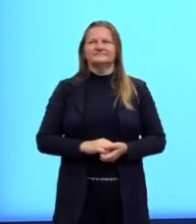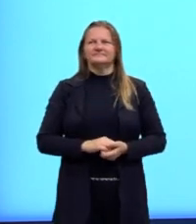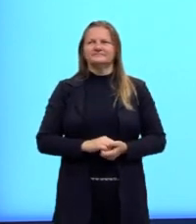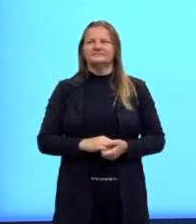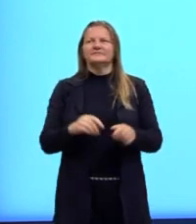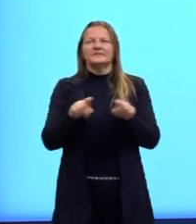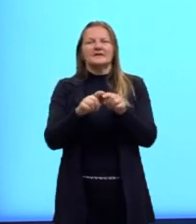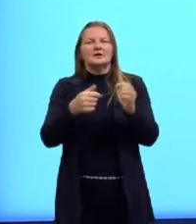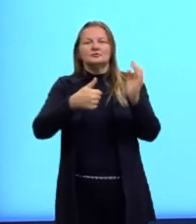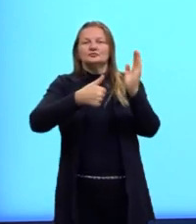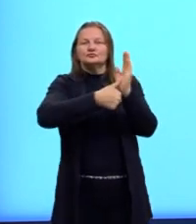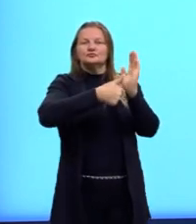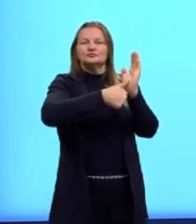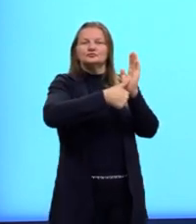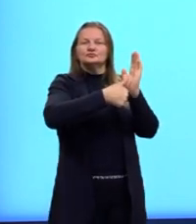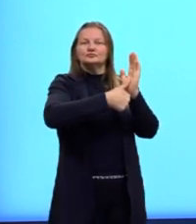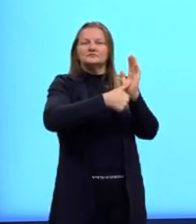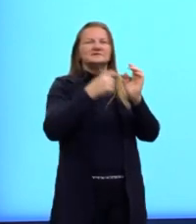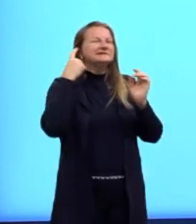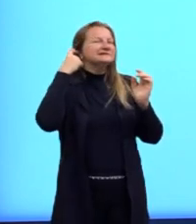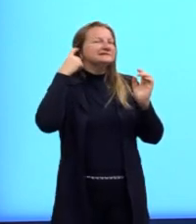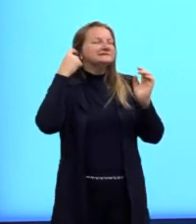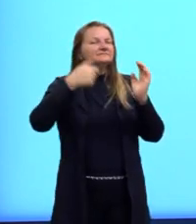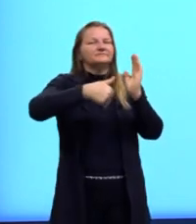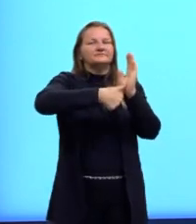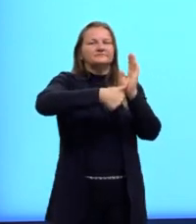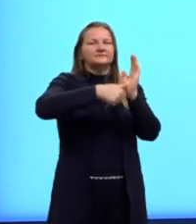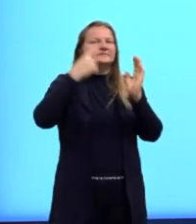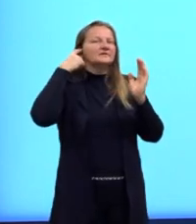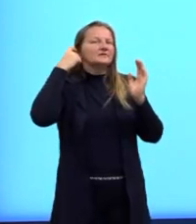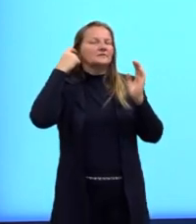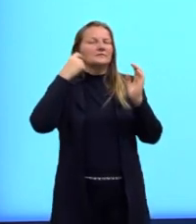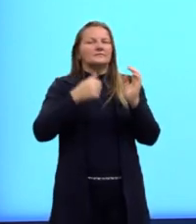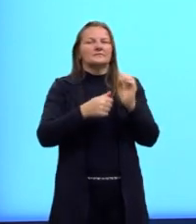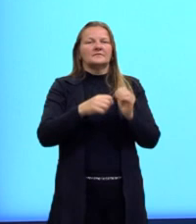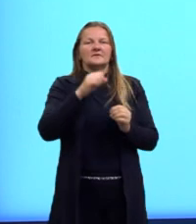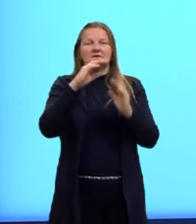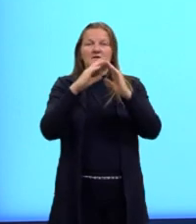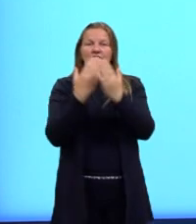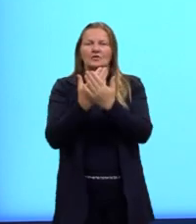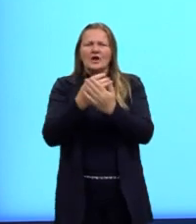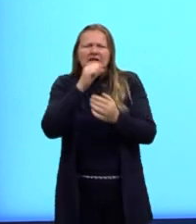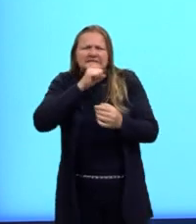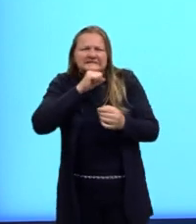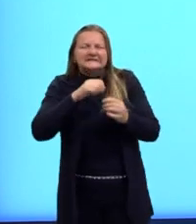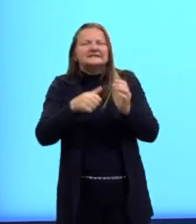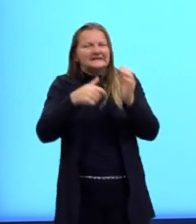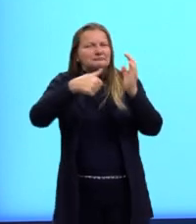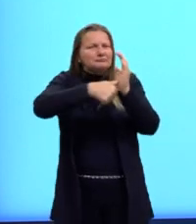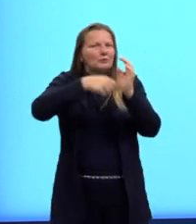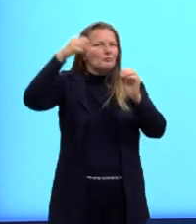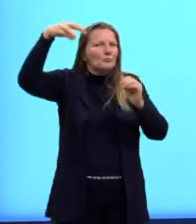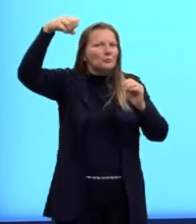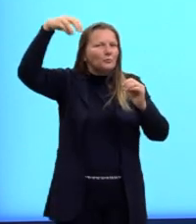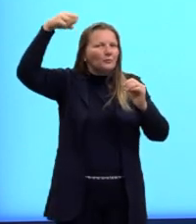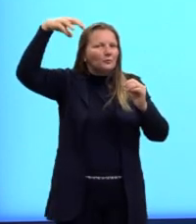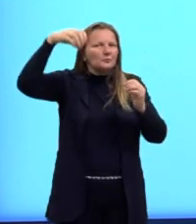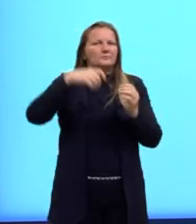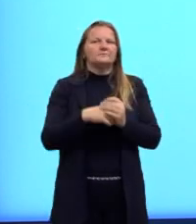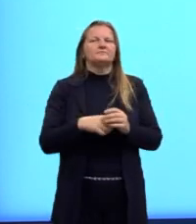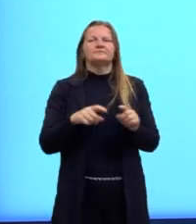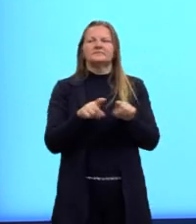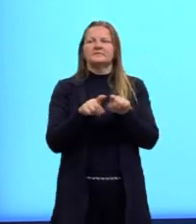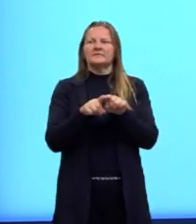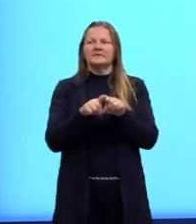Tem campainha também, né? O sinal da escola, né? Os mais antigos. E também a questão da ressonância